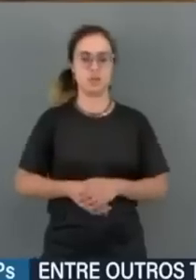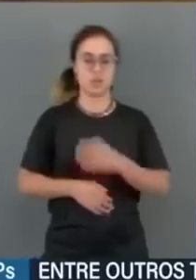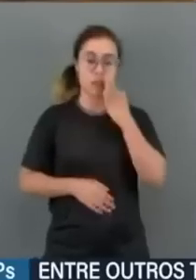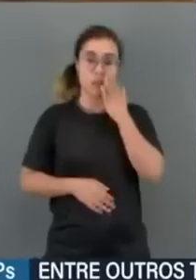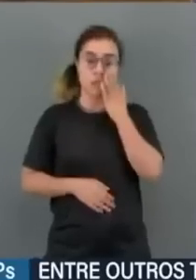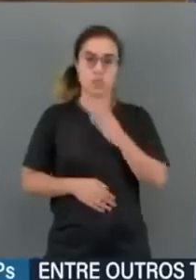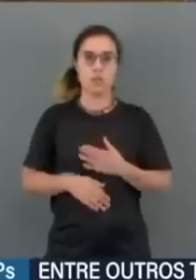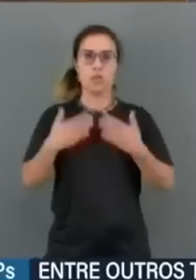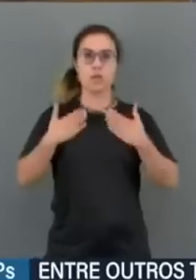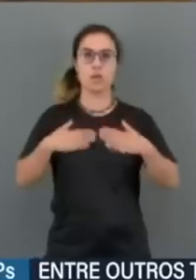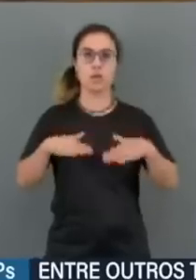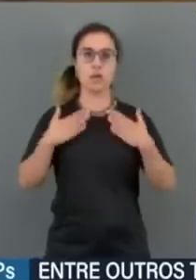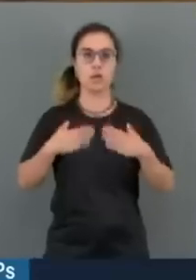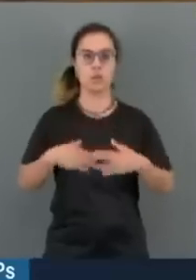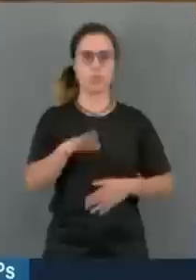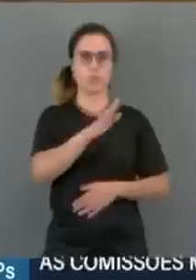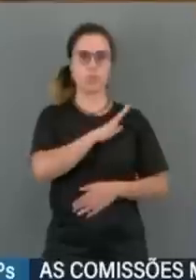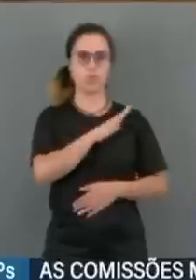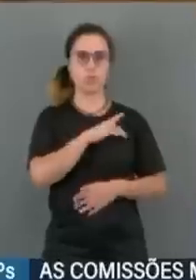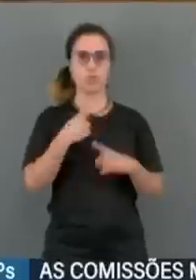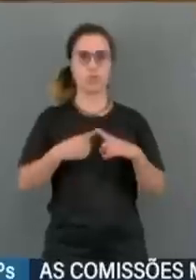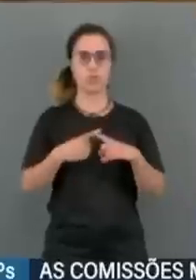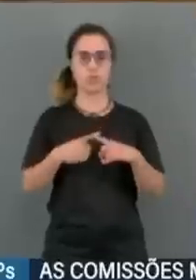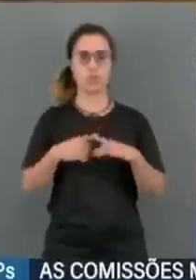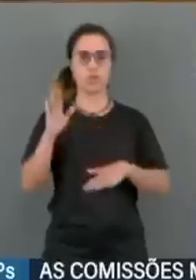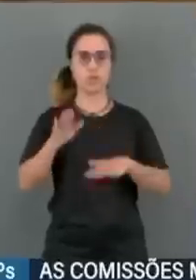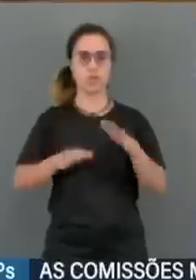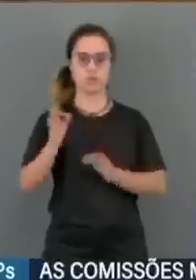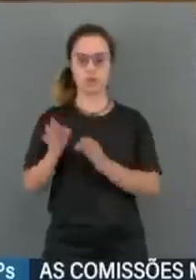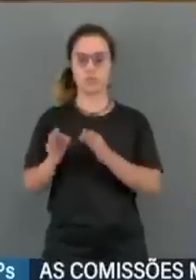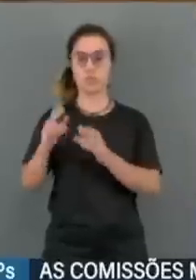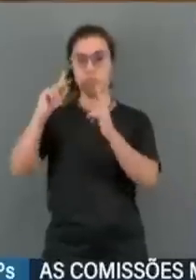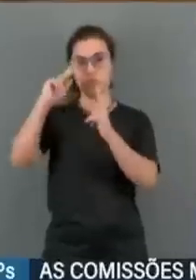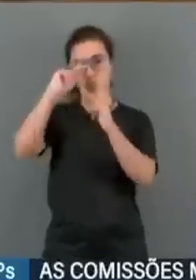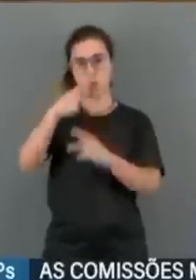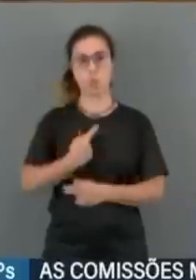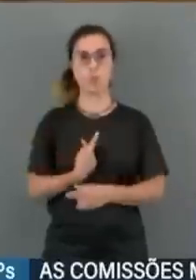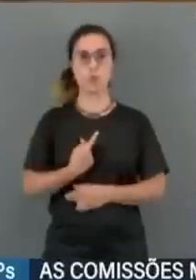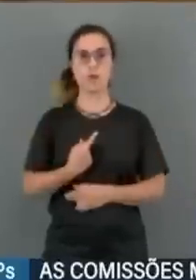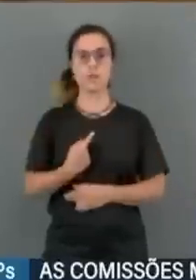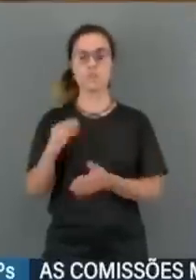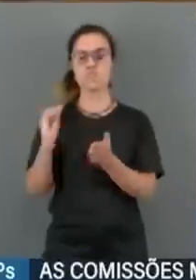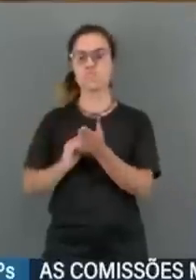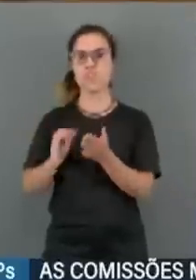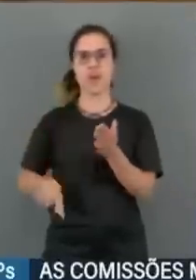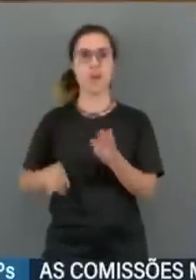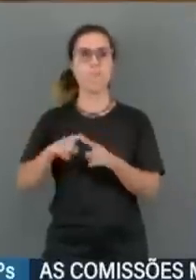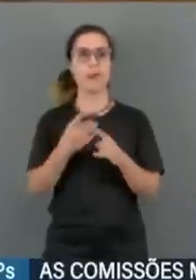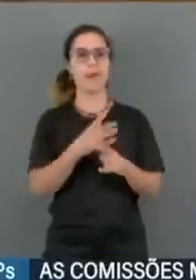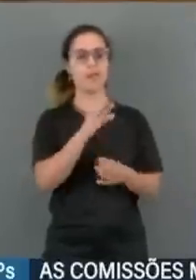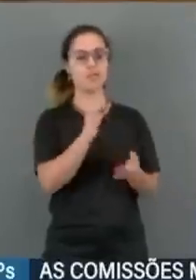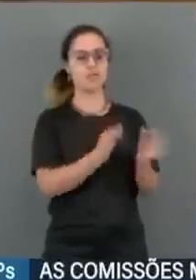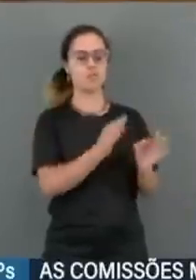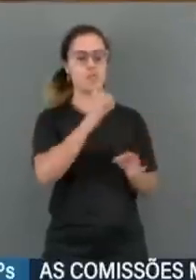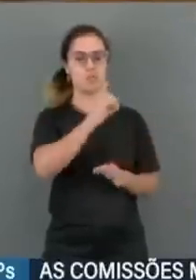Acalma o seu coração, porque às vezes a justiça do ser humano ela é falha, mas a justiça de Deus nunca falha. O Marcos Feliciano